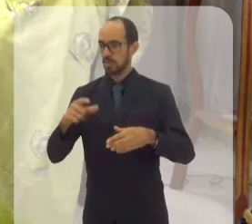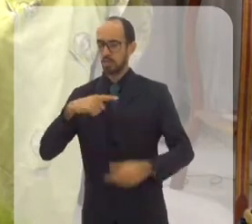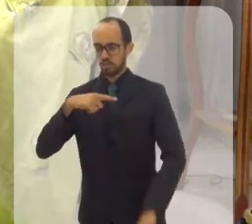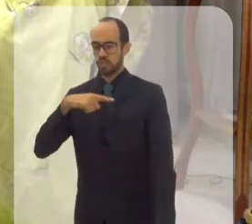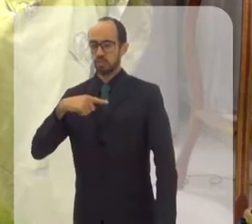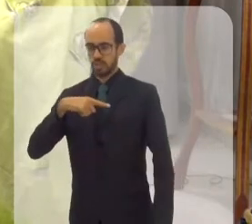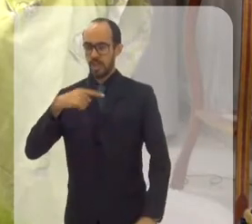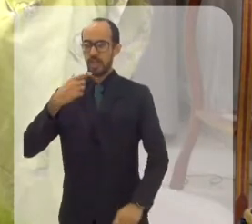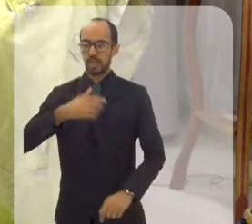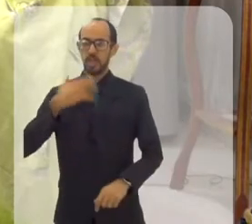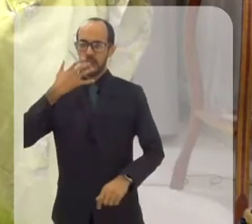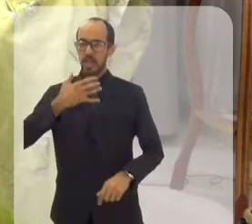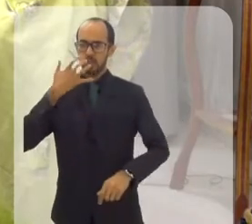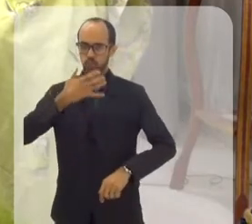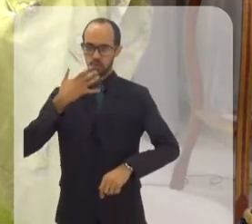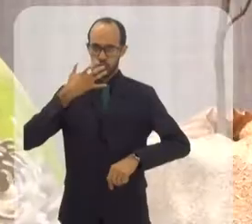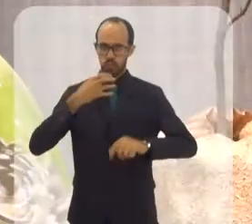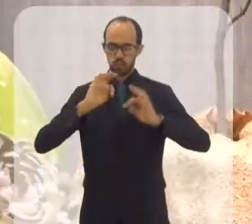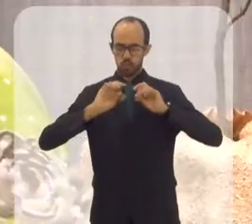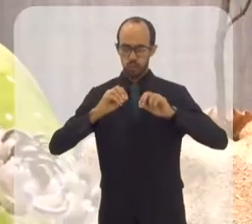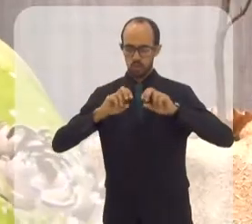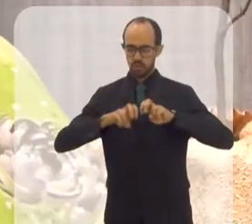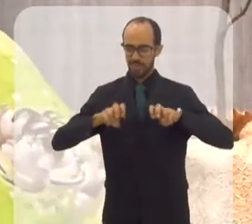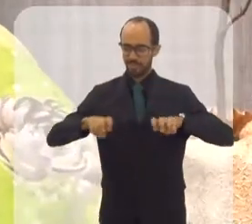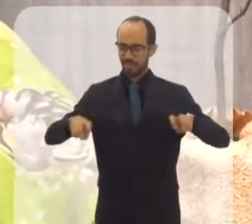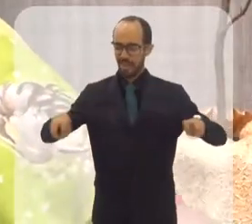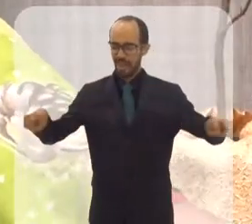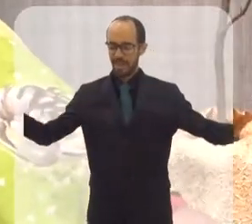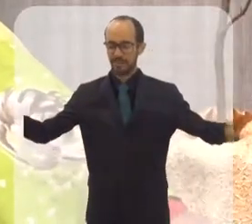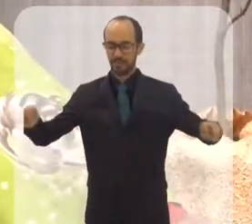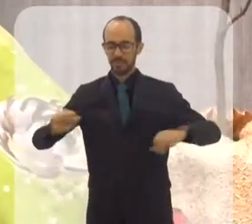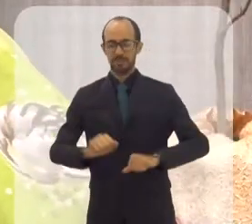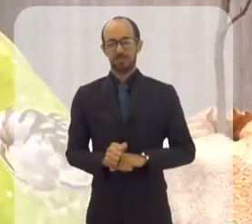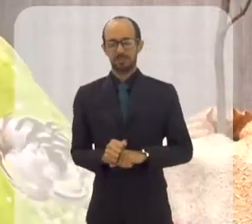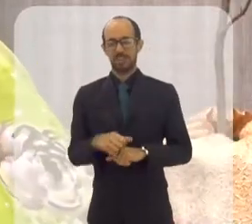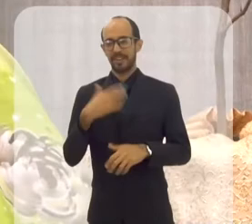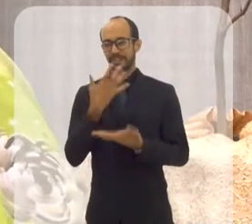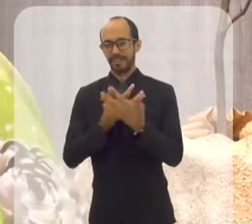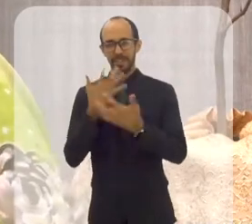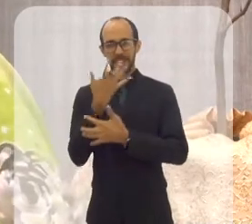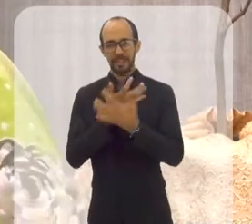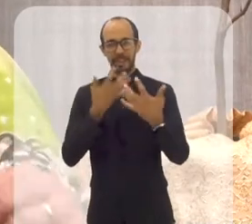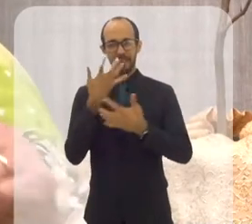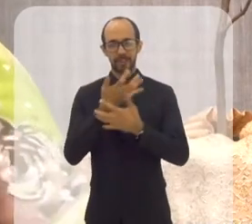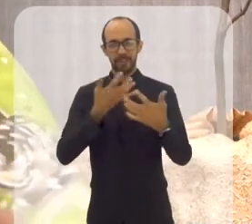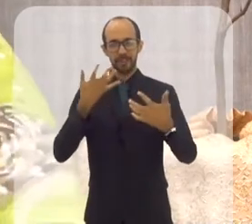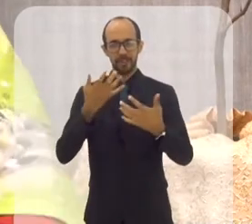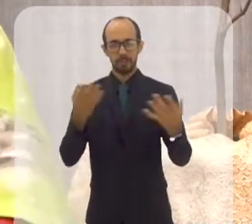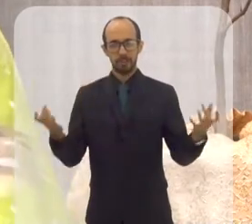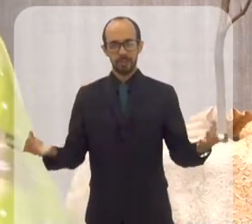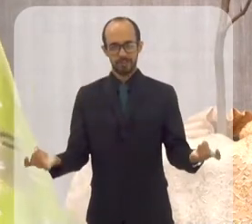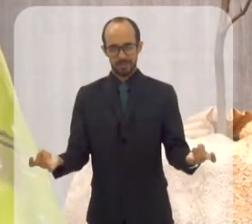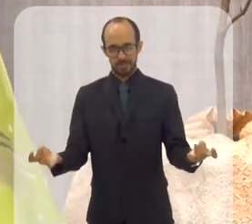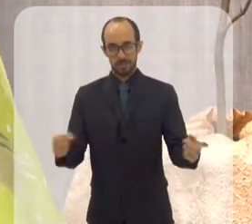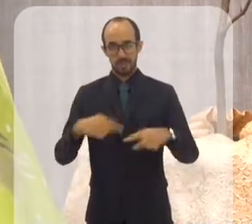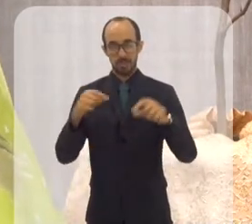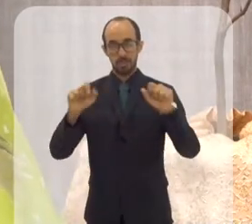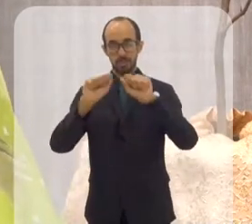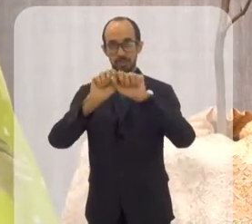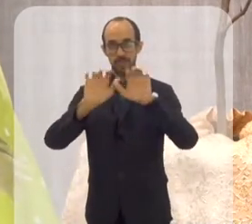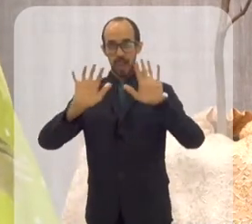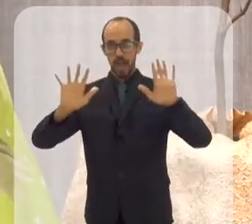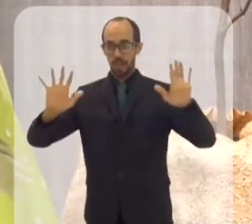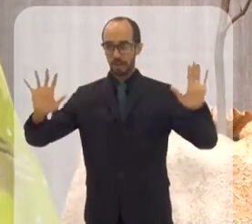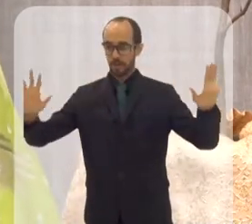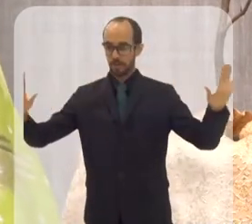com cânticos, a gente chama de bhajan, né? Todo mundo sentado, cantando, meditando. Certo. Aí depois, quando a gente abre a